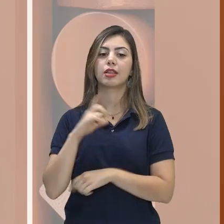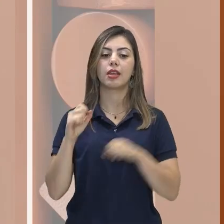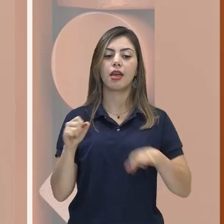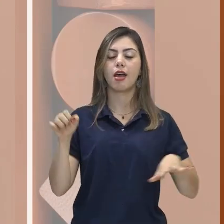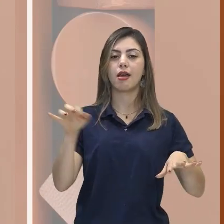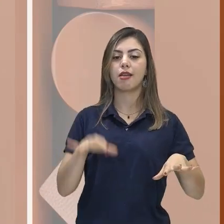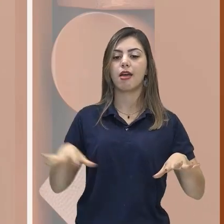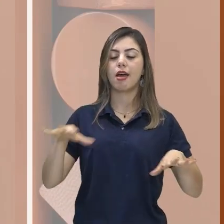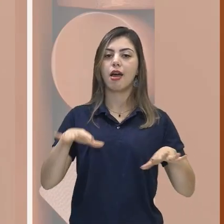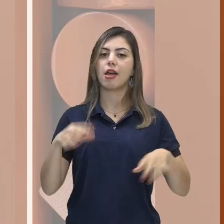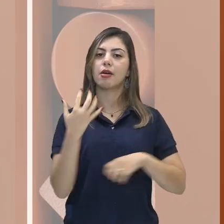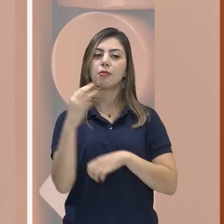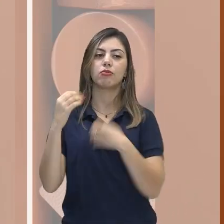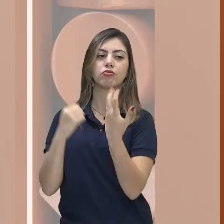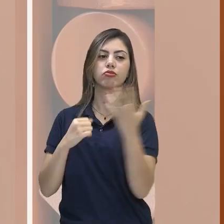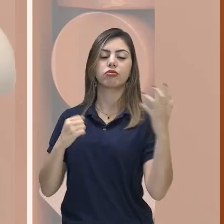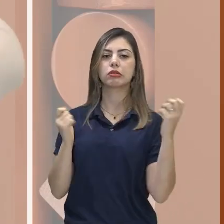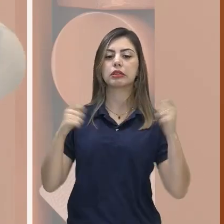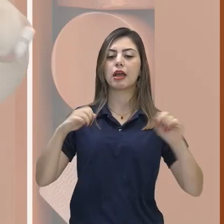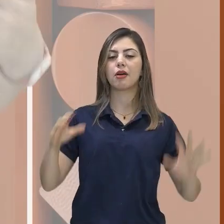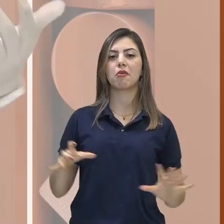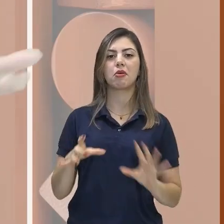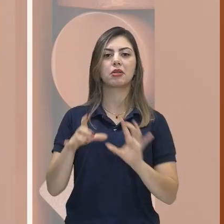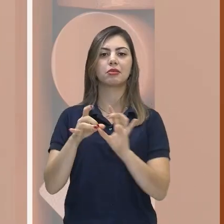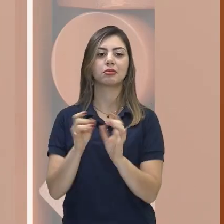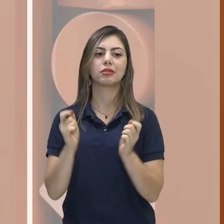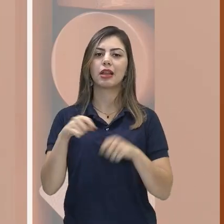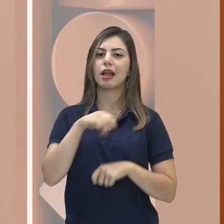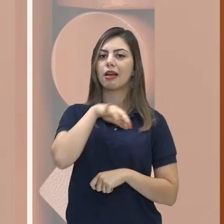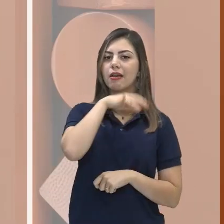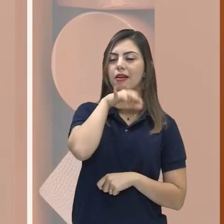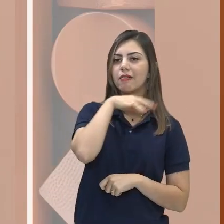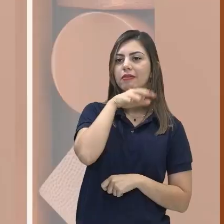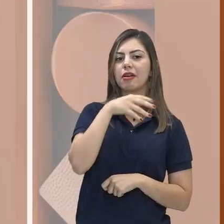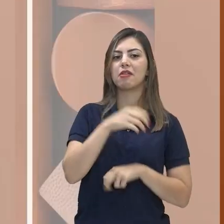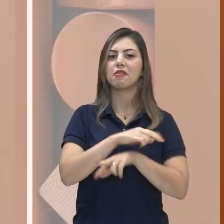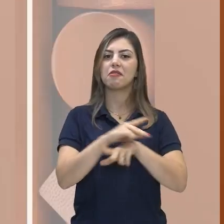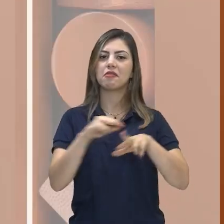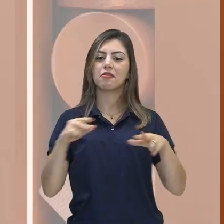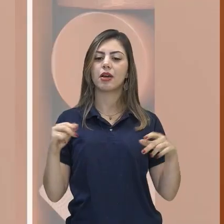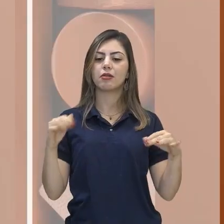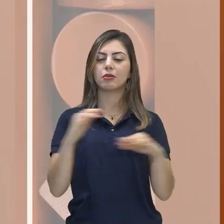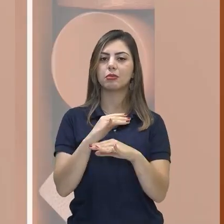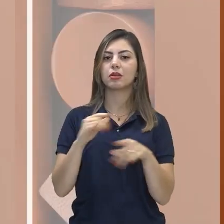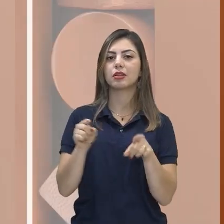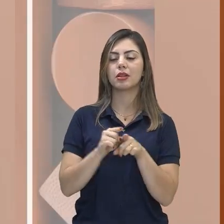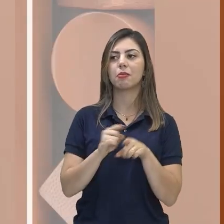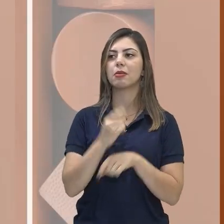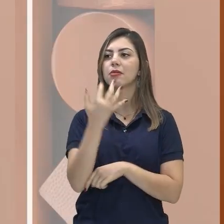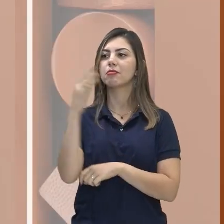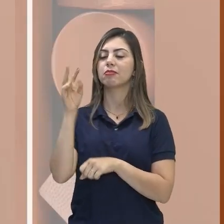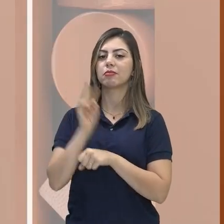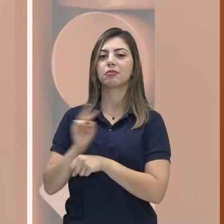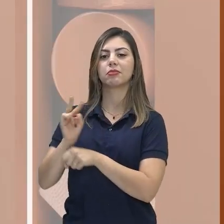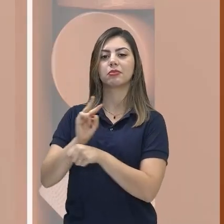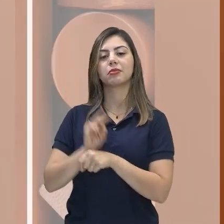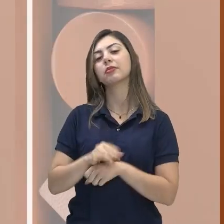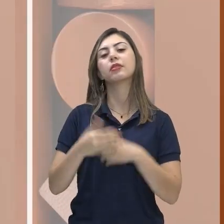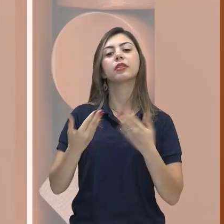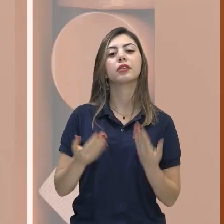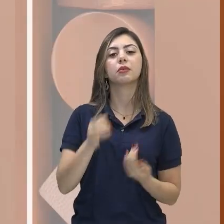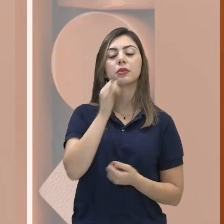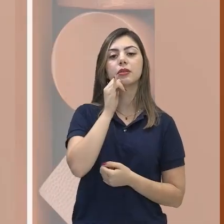conectar essas áreas, possibilitando, né, a circulação das espécies e ainda a preservação da natureza. E um exemplo,